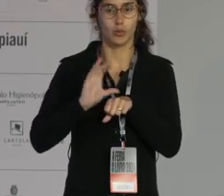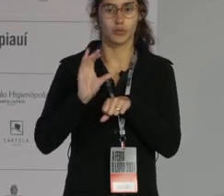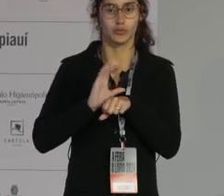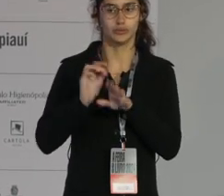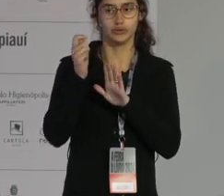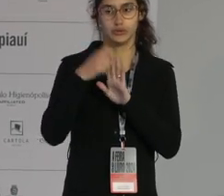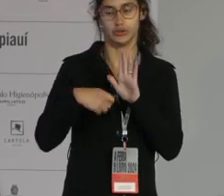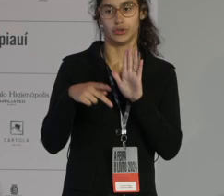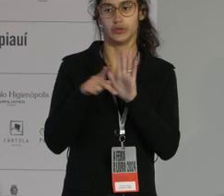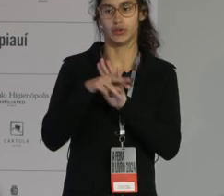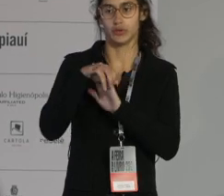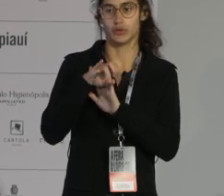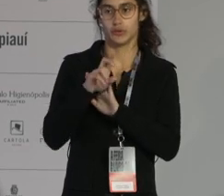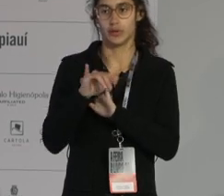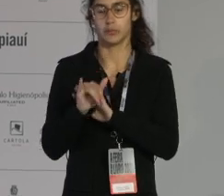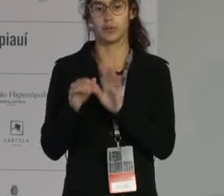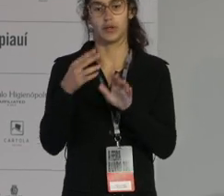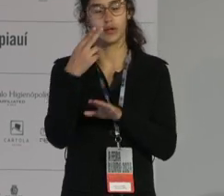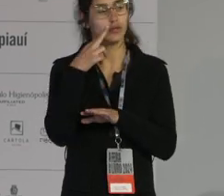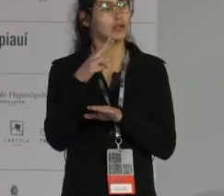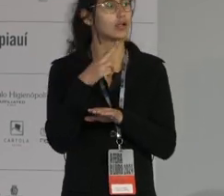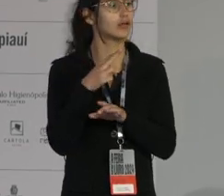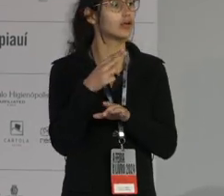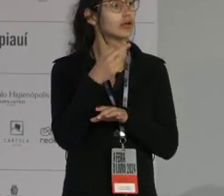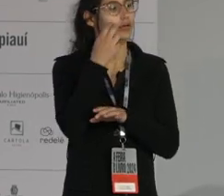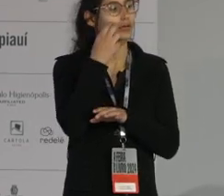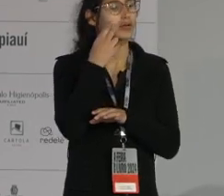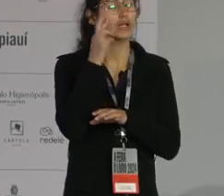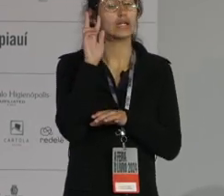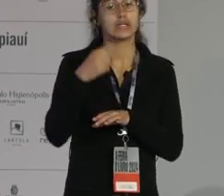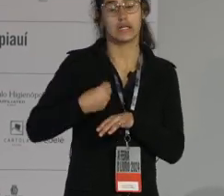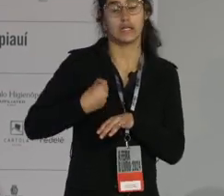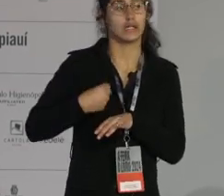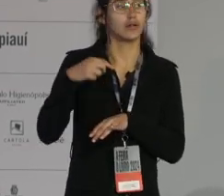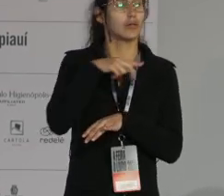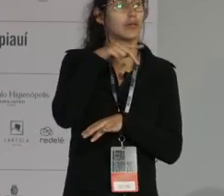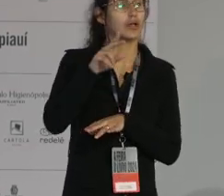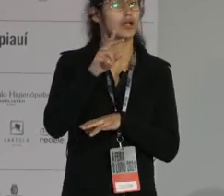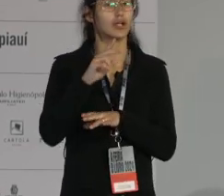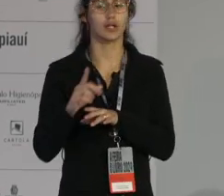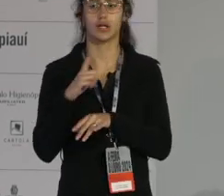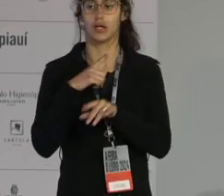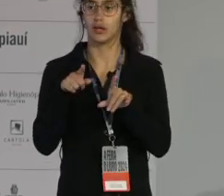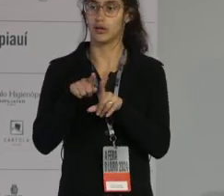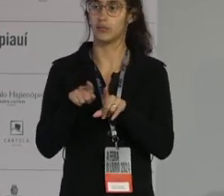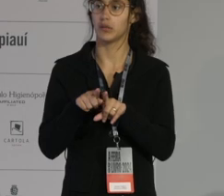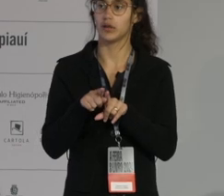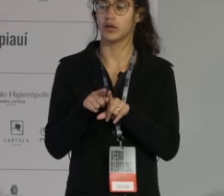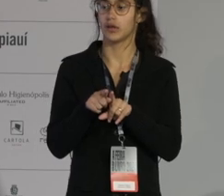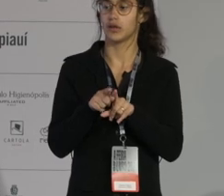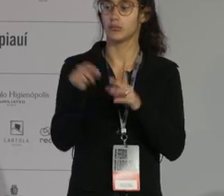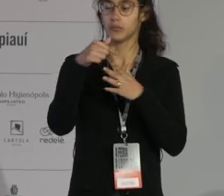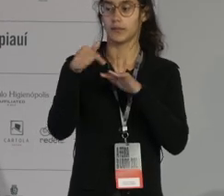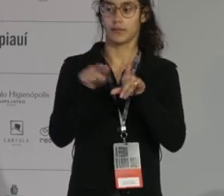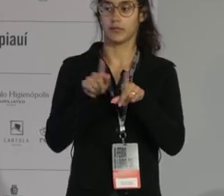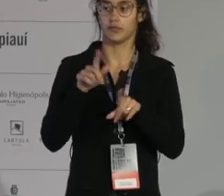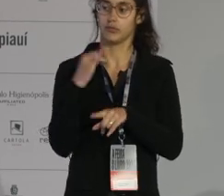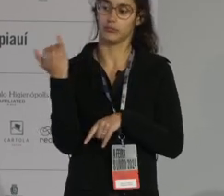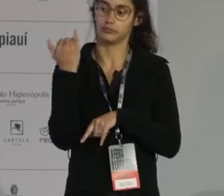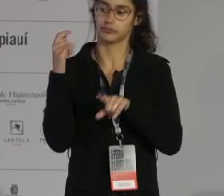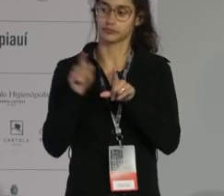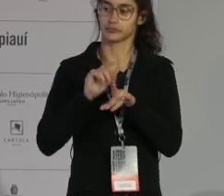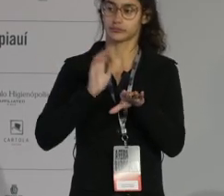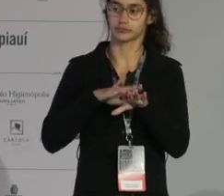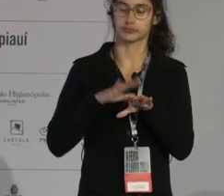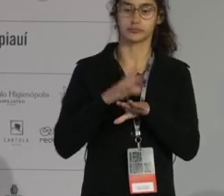escrita com a Noemi Jaffe, que eu vi que ela estava por aqui, não sei se ela ainda está, que na Escrevedeira. Então, esses contos também foram muito trabalhados